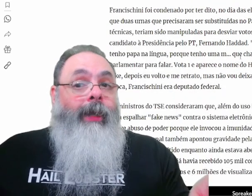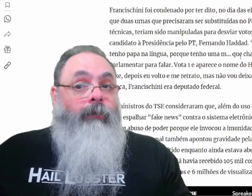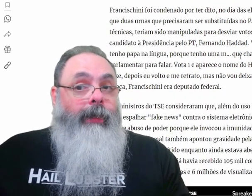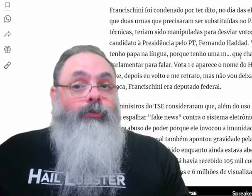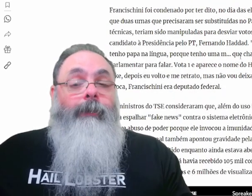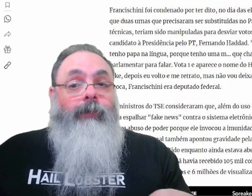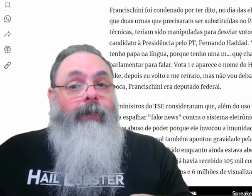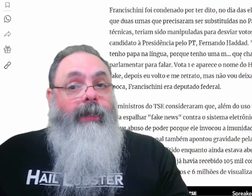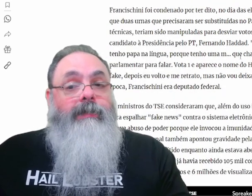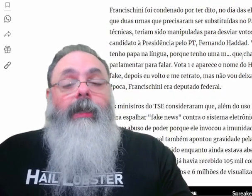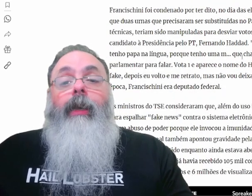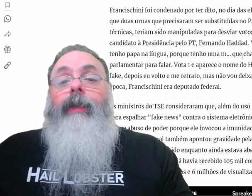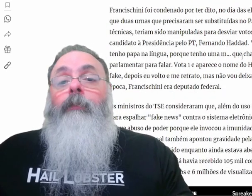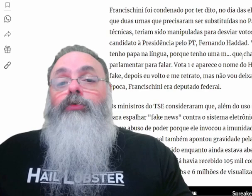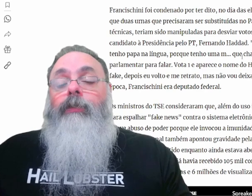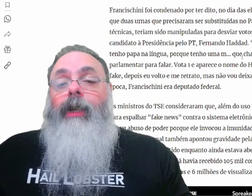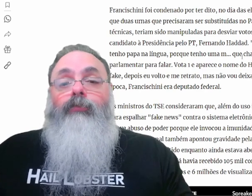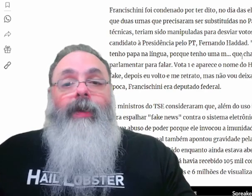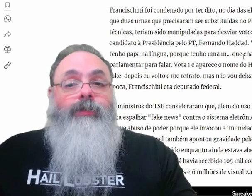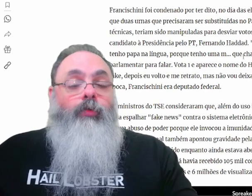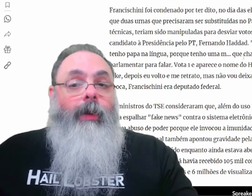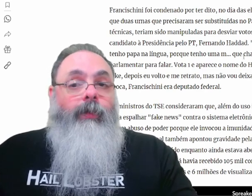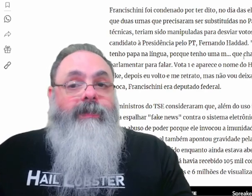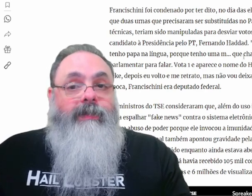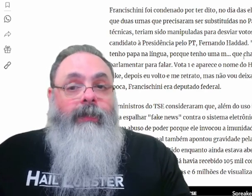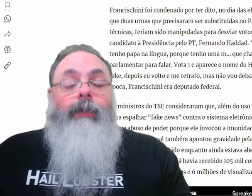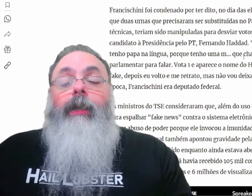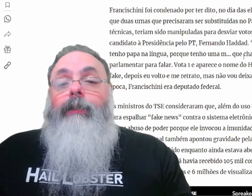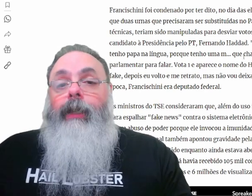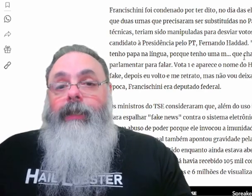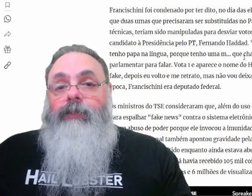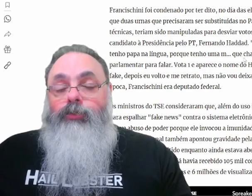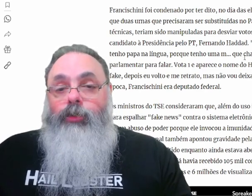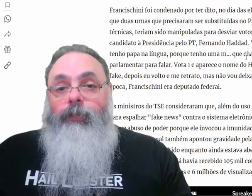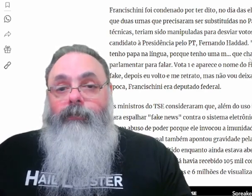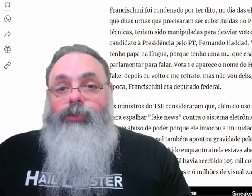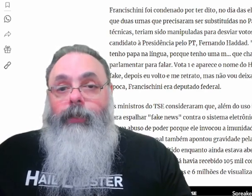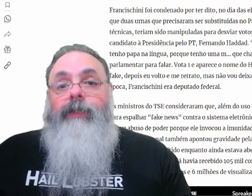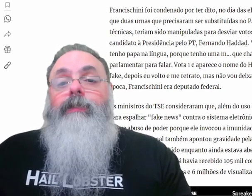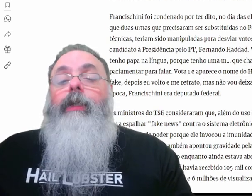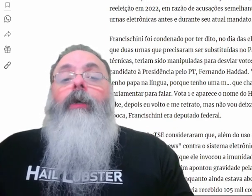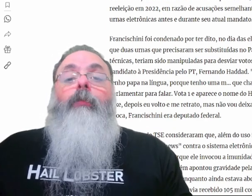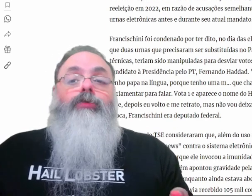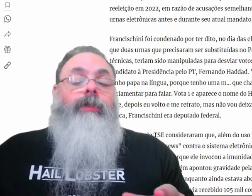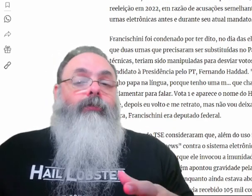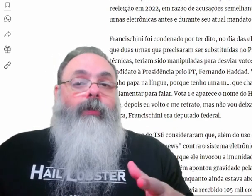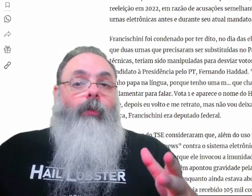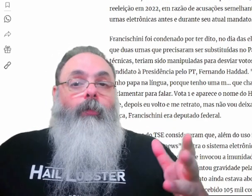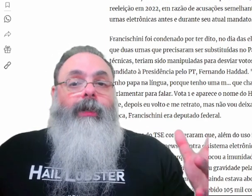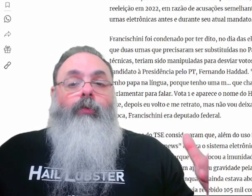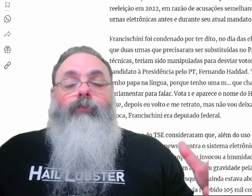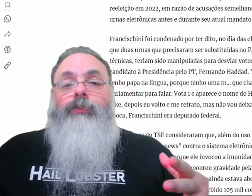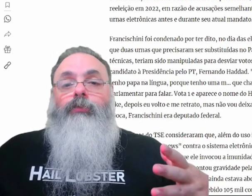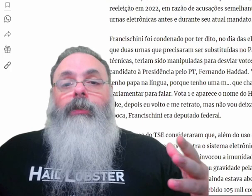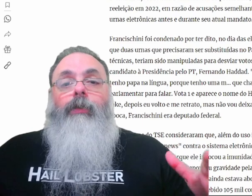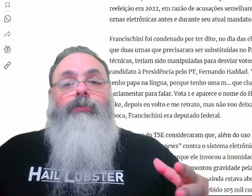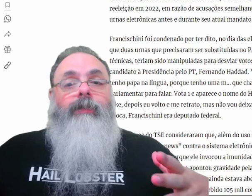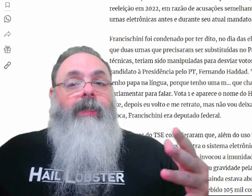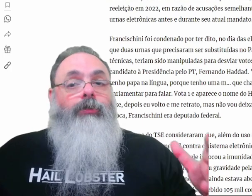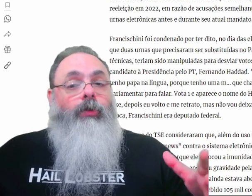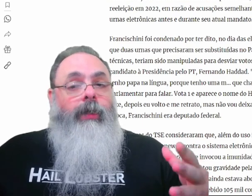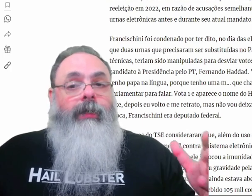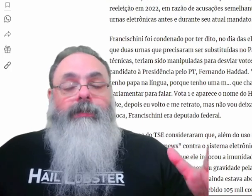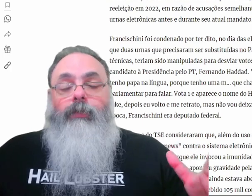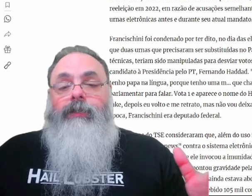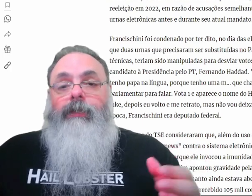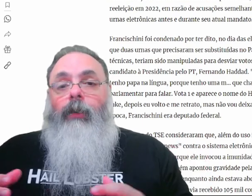porque Qual o medo de do medo deles é que bolsonaro faça alguma coisa assim na eleição de 2022 bolsonaro roubou aquela confusão